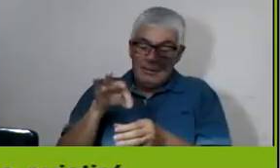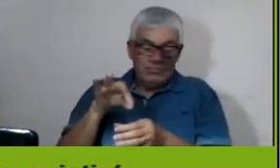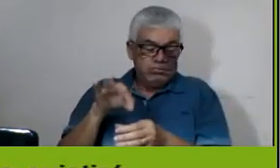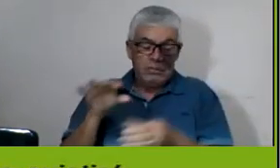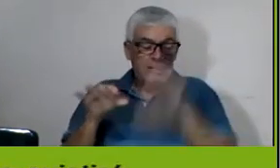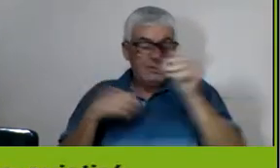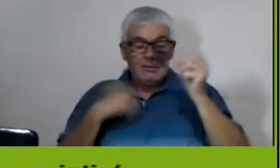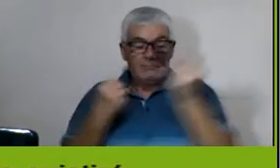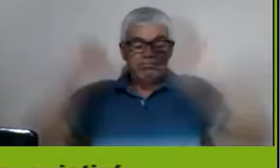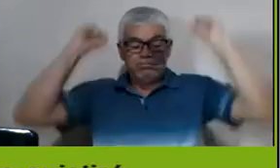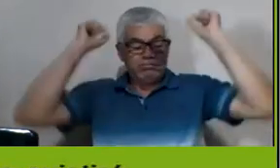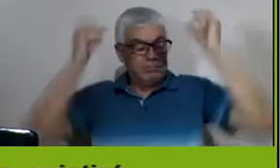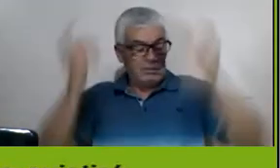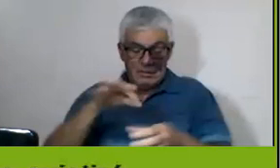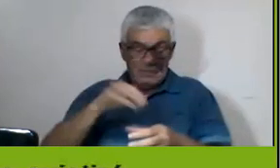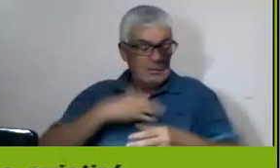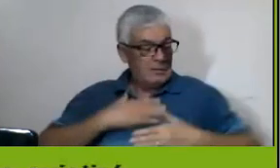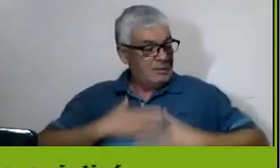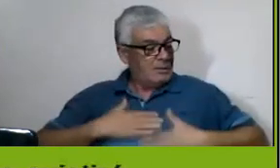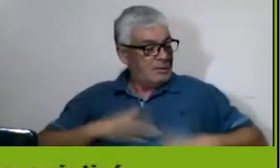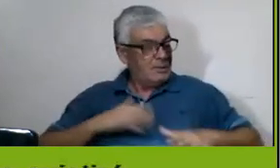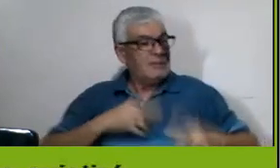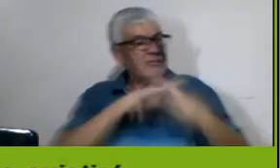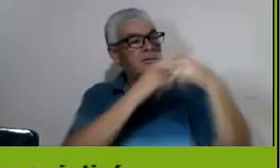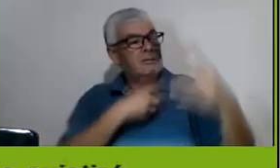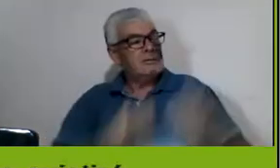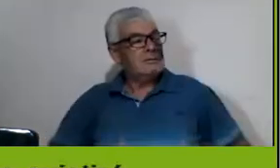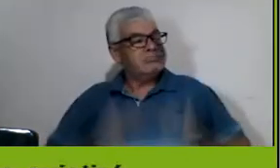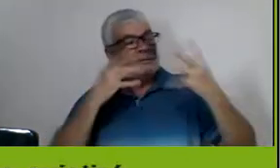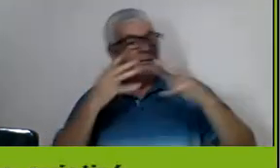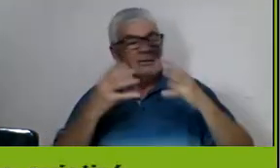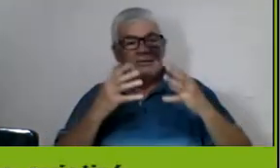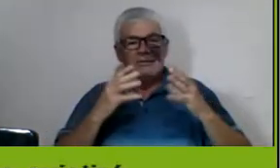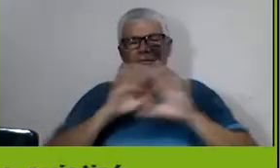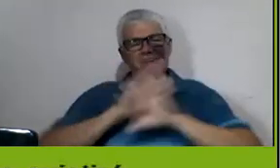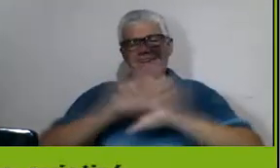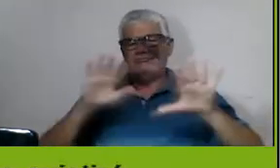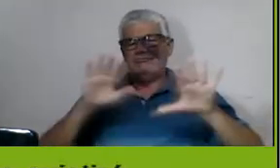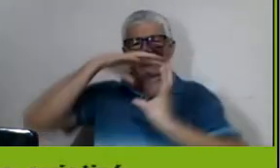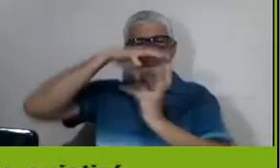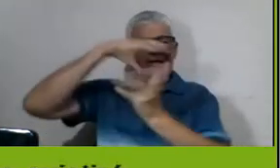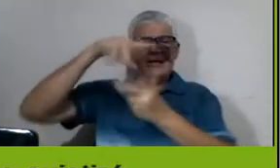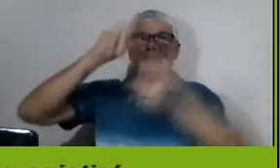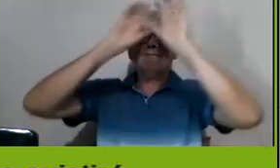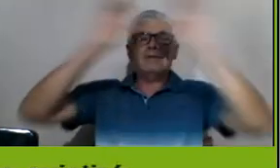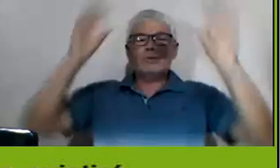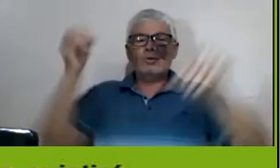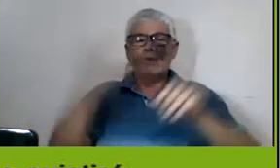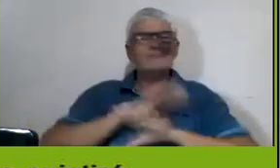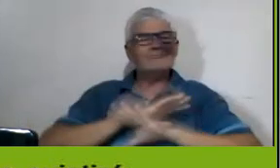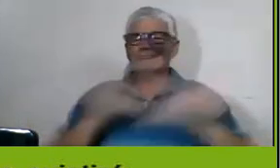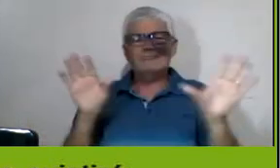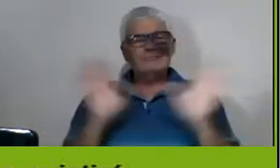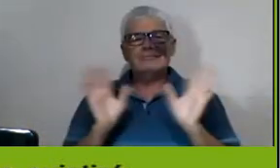que mudou para Israel, o de Abraão, que era Abrão, ficou Abraão. E tem um significado.